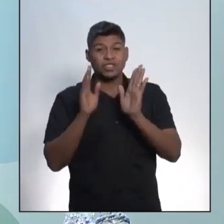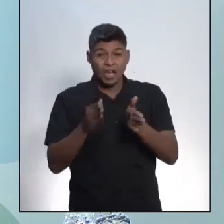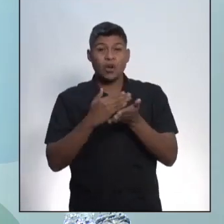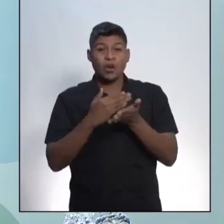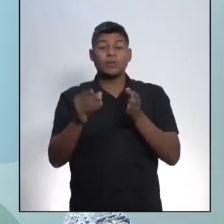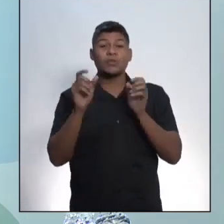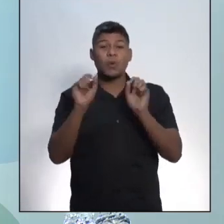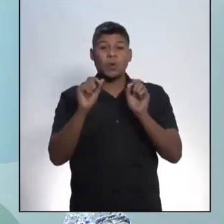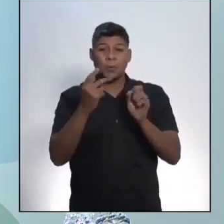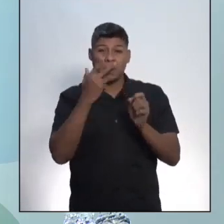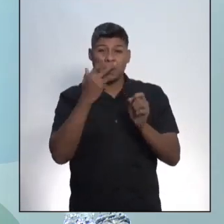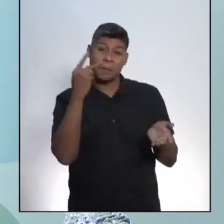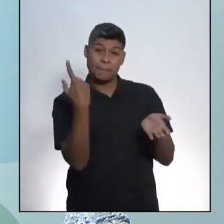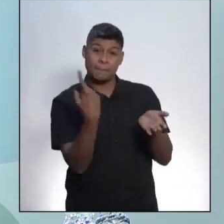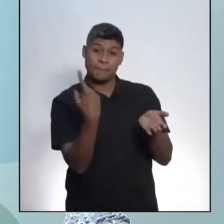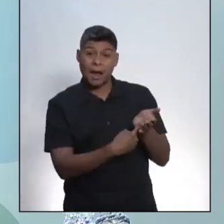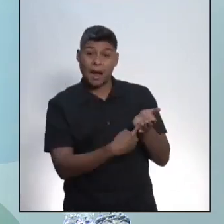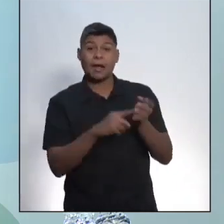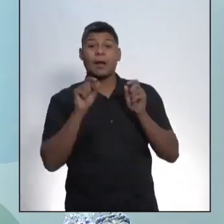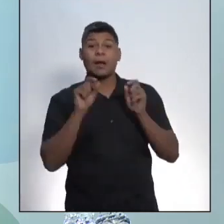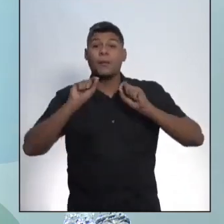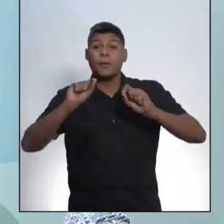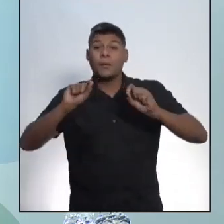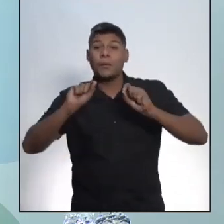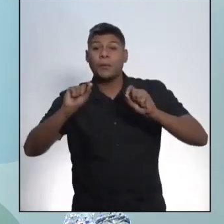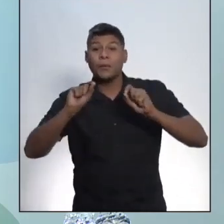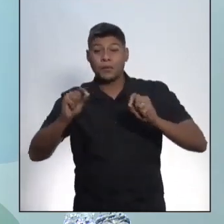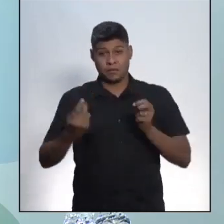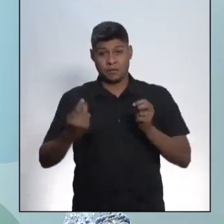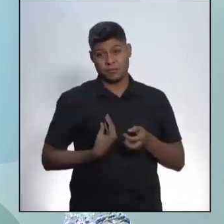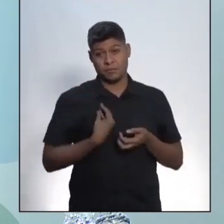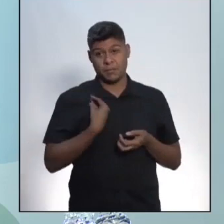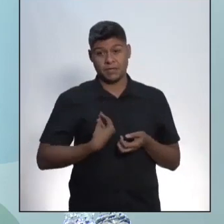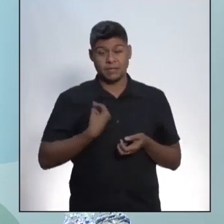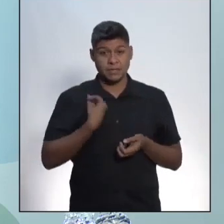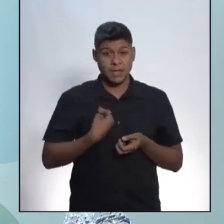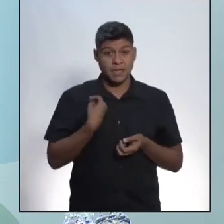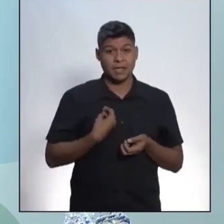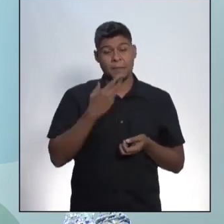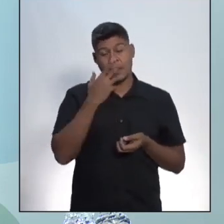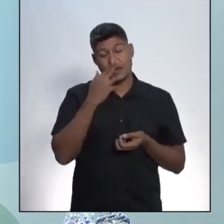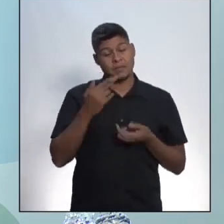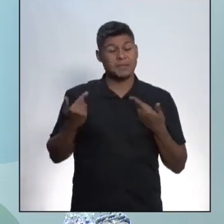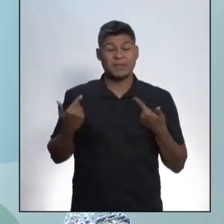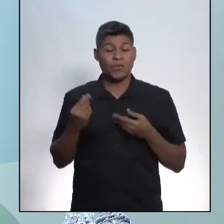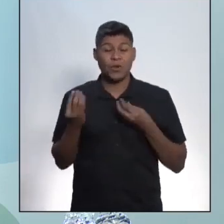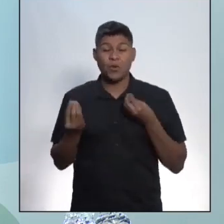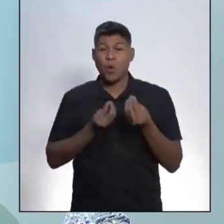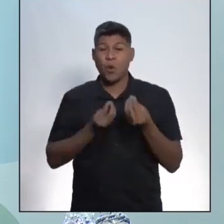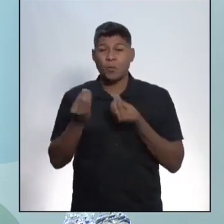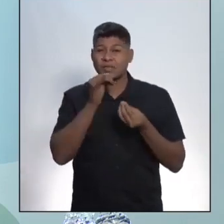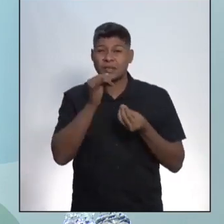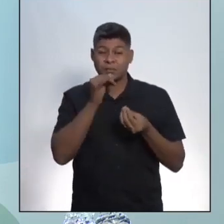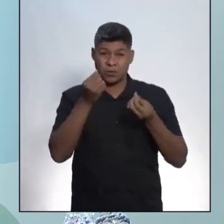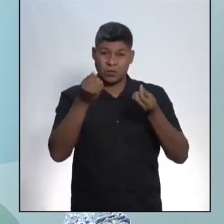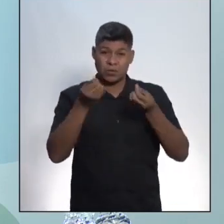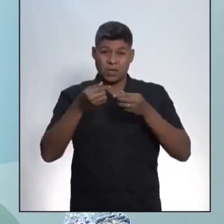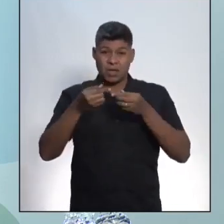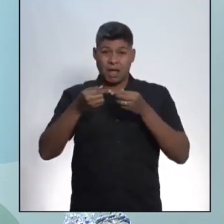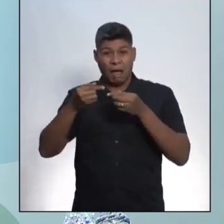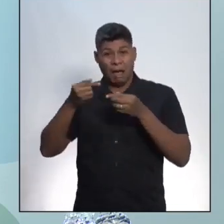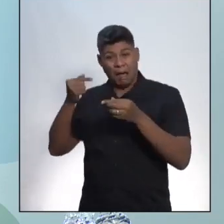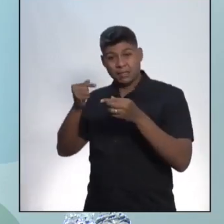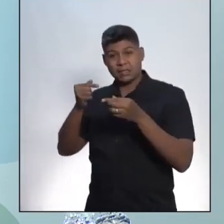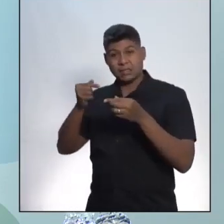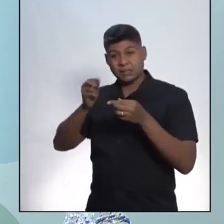começou marcado e vai ser marcado por essa presença que já não tem como atenuar e nem retroceder. Nós